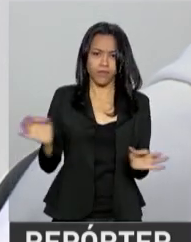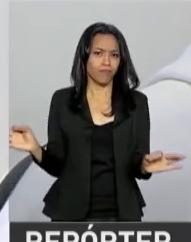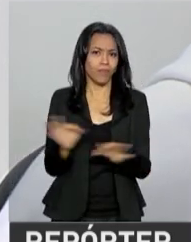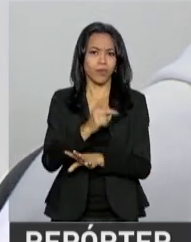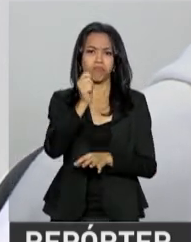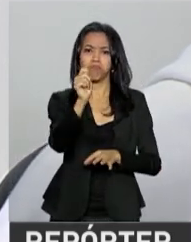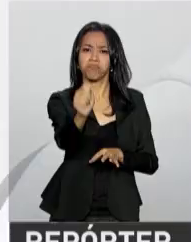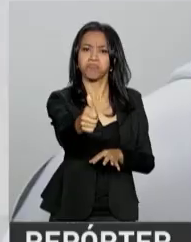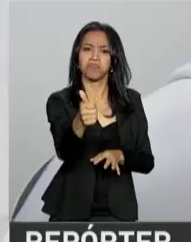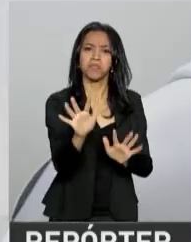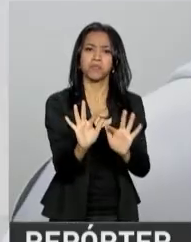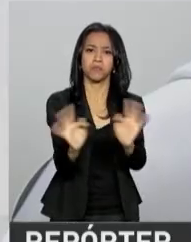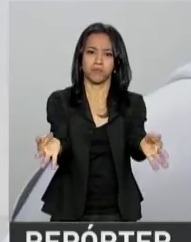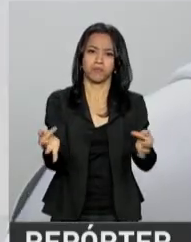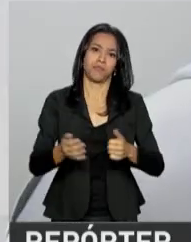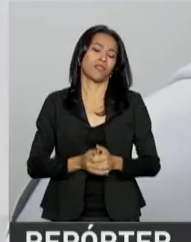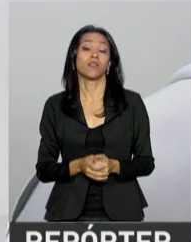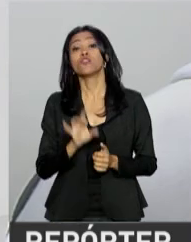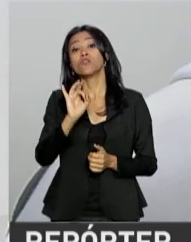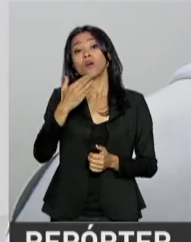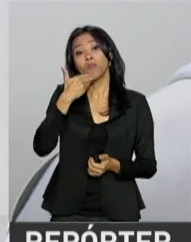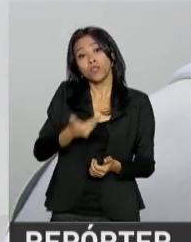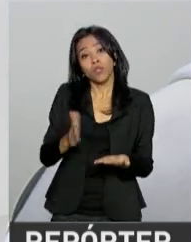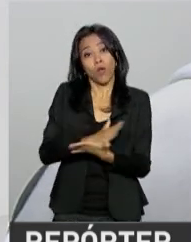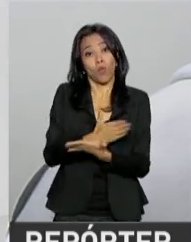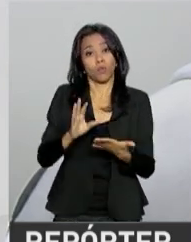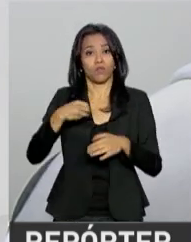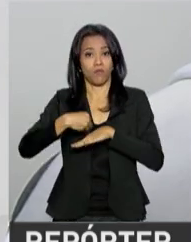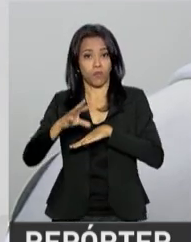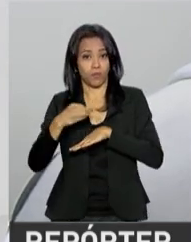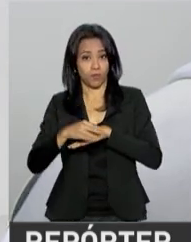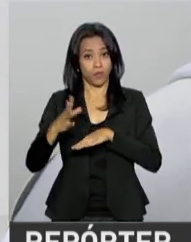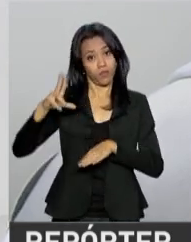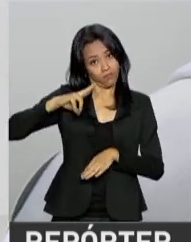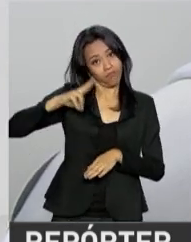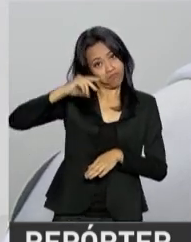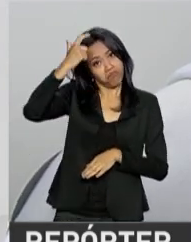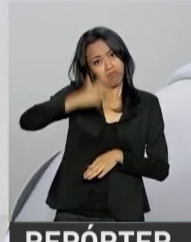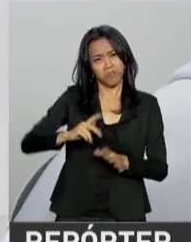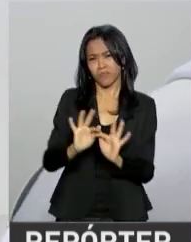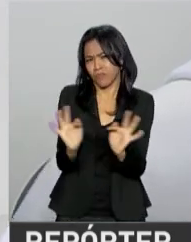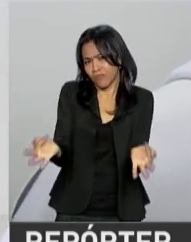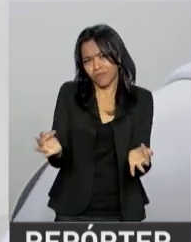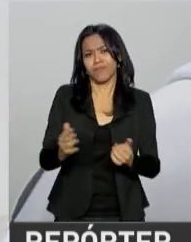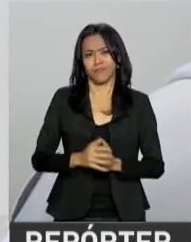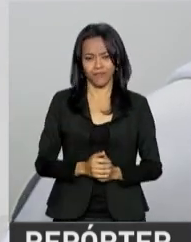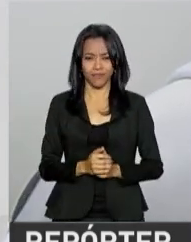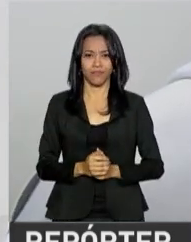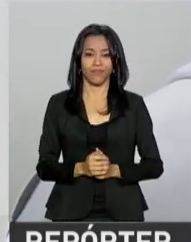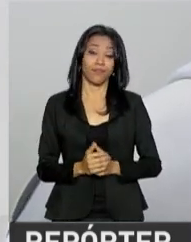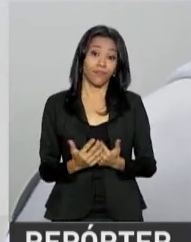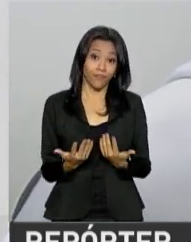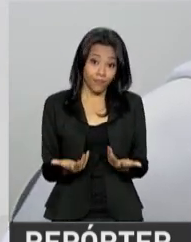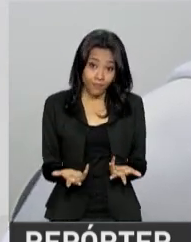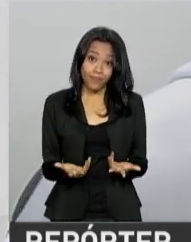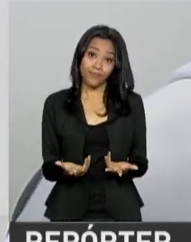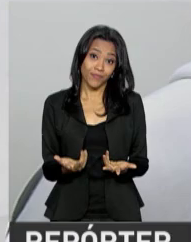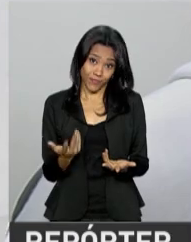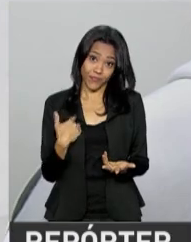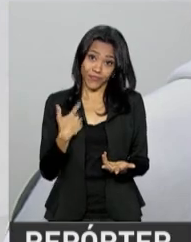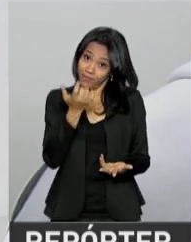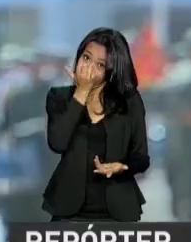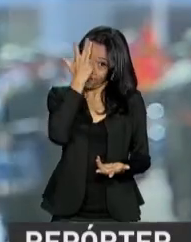vencidos só pedir alguns dados pessoais coisas simples aí foi bem